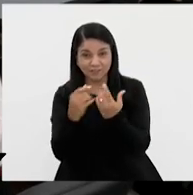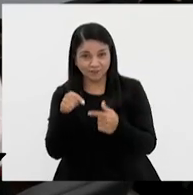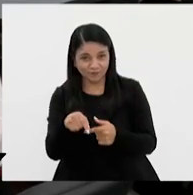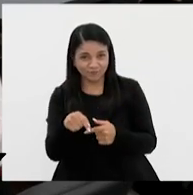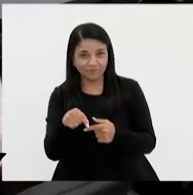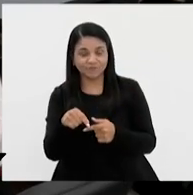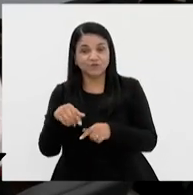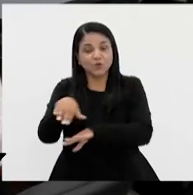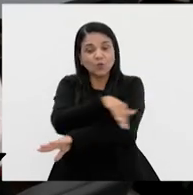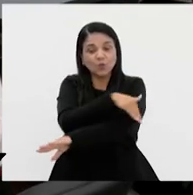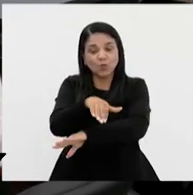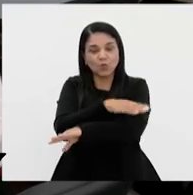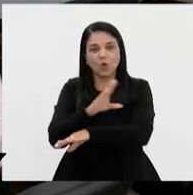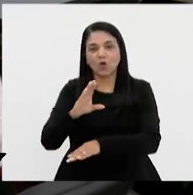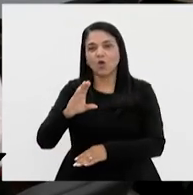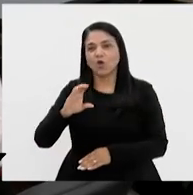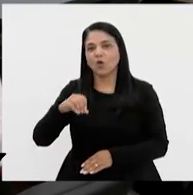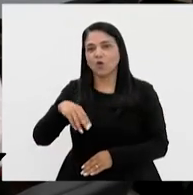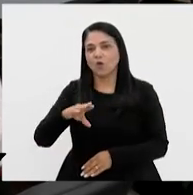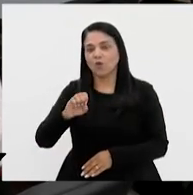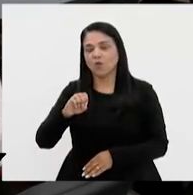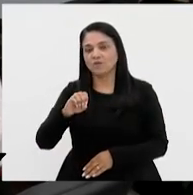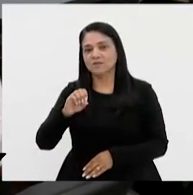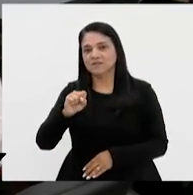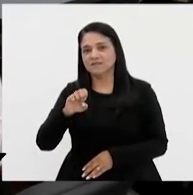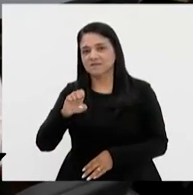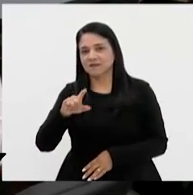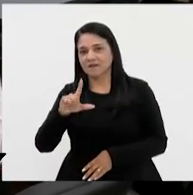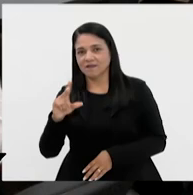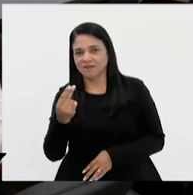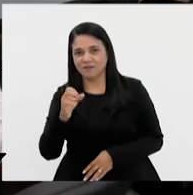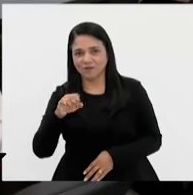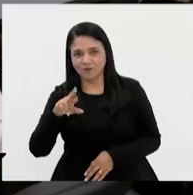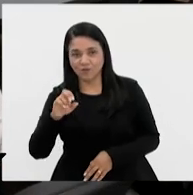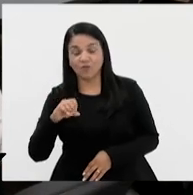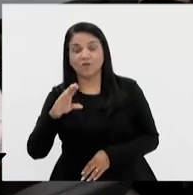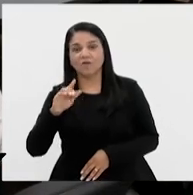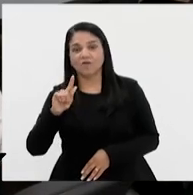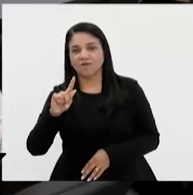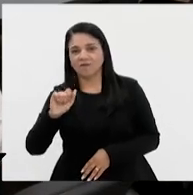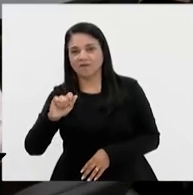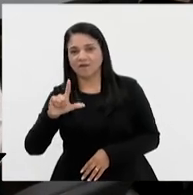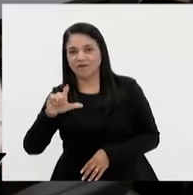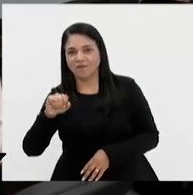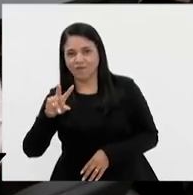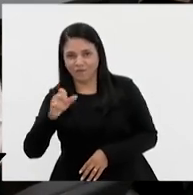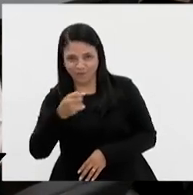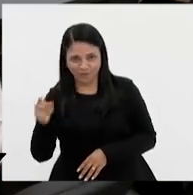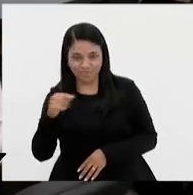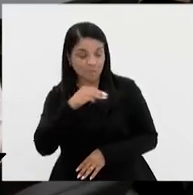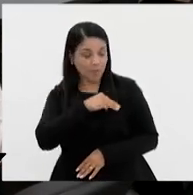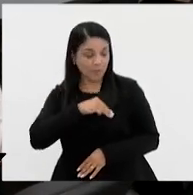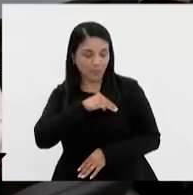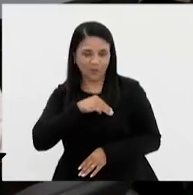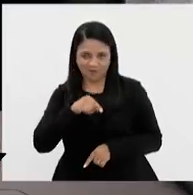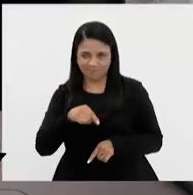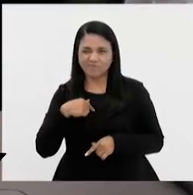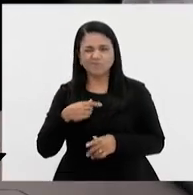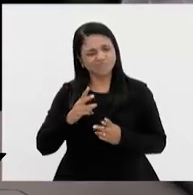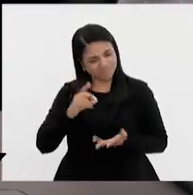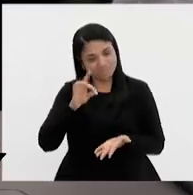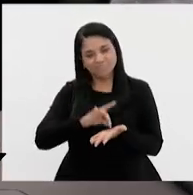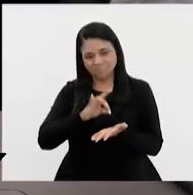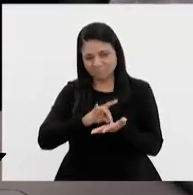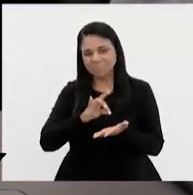na rua Conselheiro Galvão. É o estádio do Madureira, viu, Carlos? Verdade, fiz muito piquenique